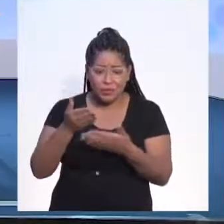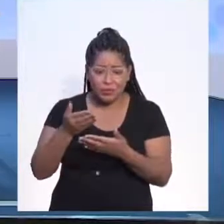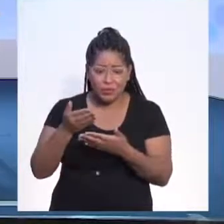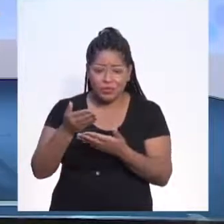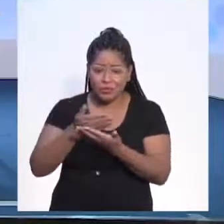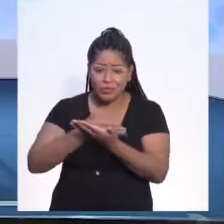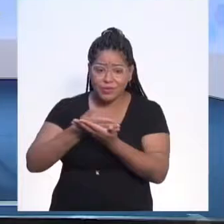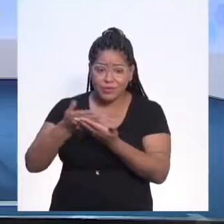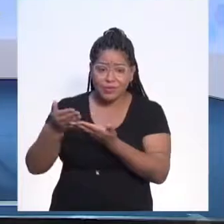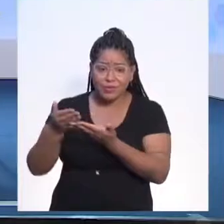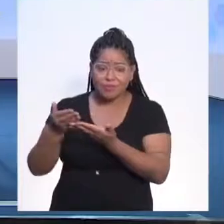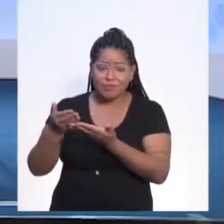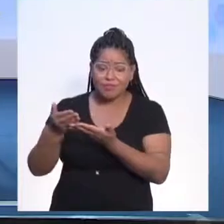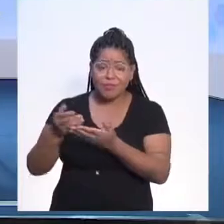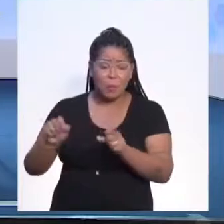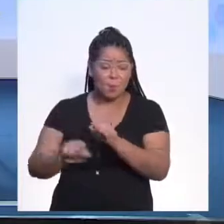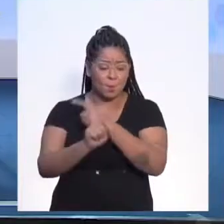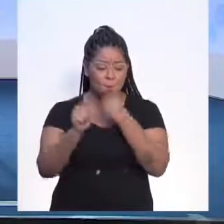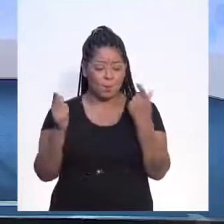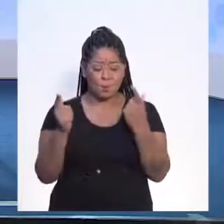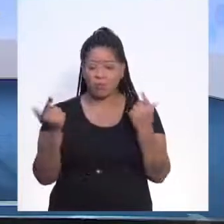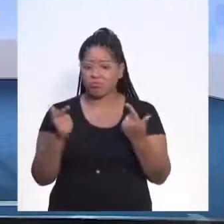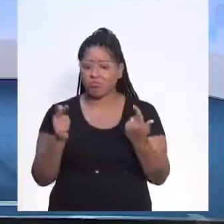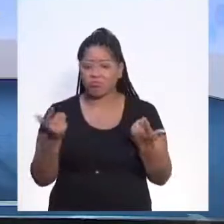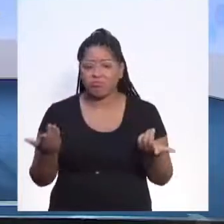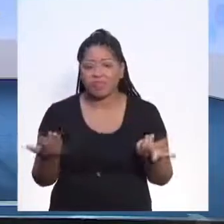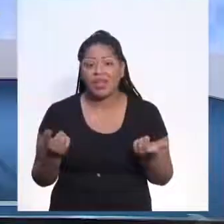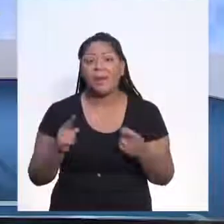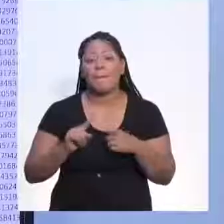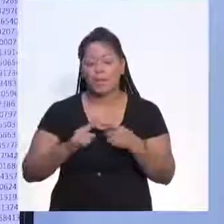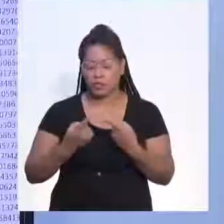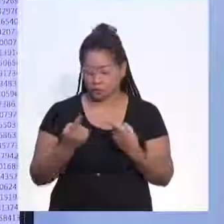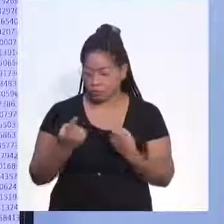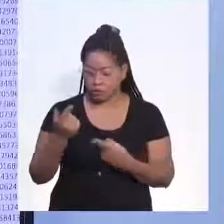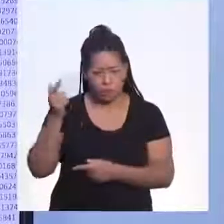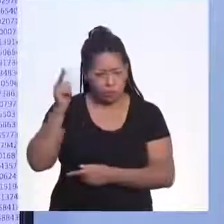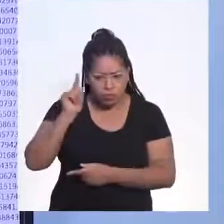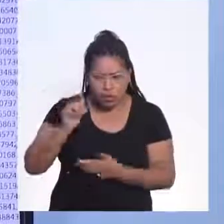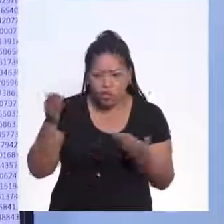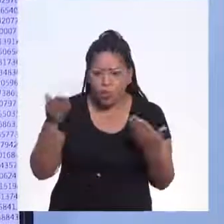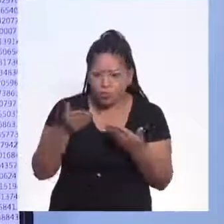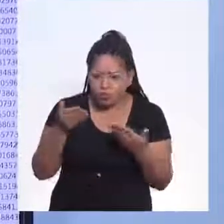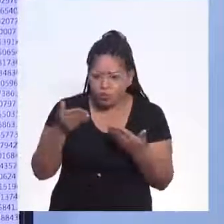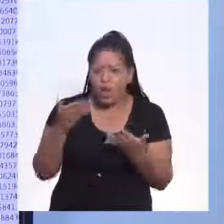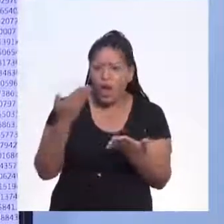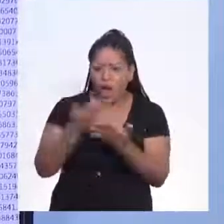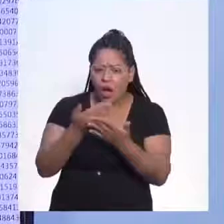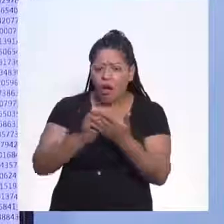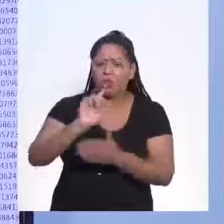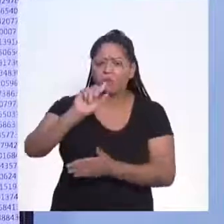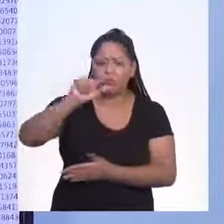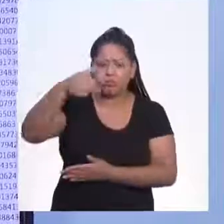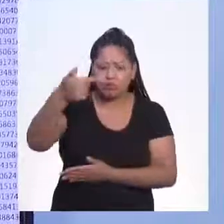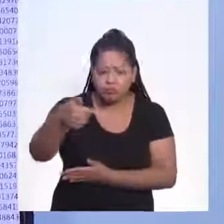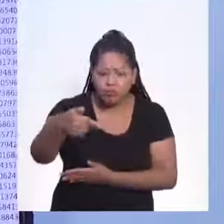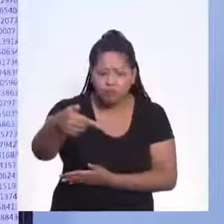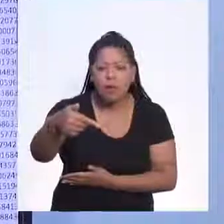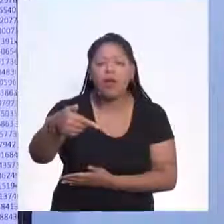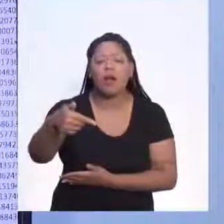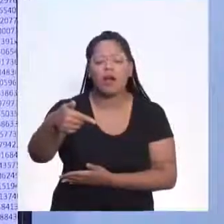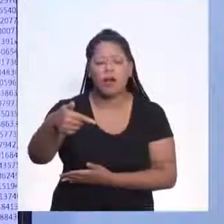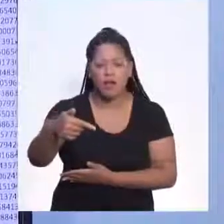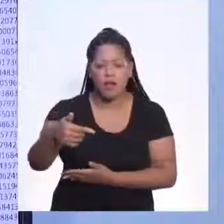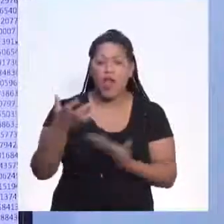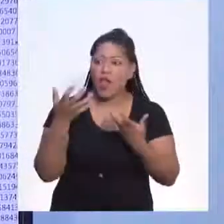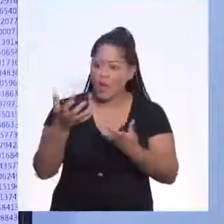palavra? Será que eu não dei sorte? Olha só, se eu não conseguir passar a palavra hoje, eu vou dar aula semana que vem para passar a palavra. Enquanto eu não passar